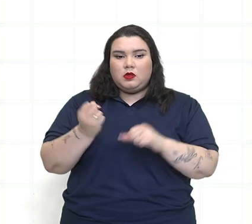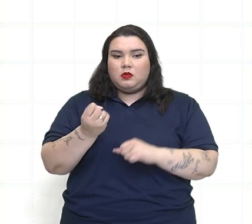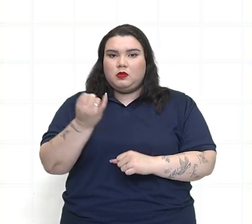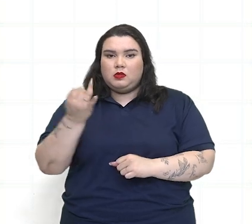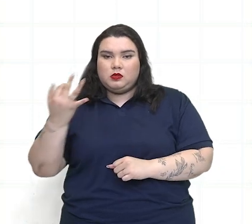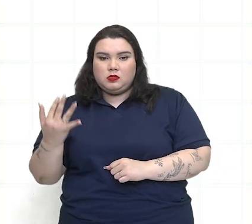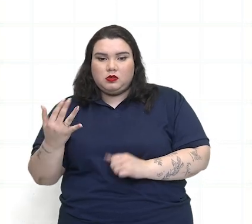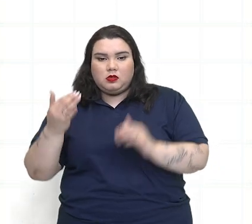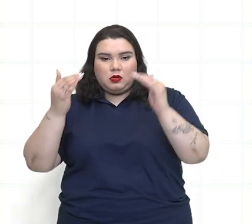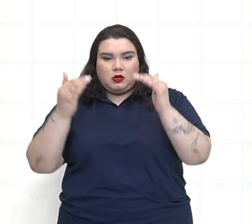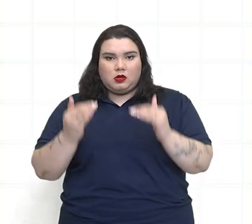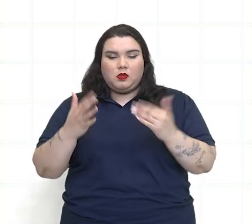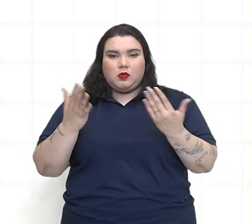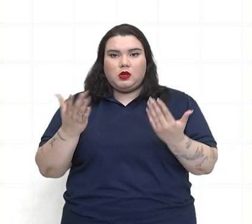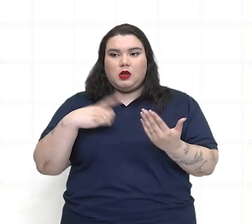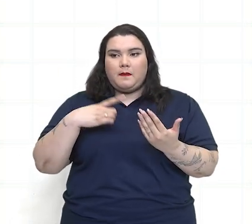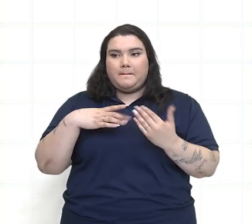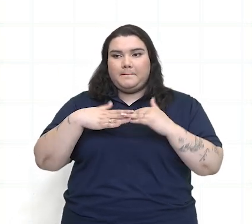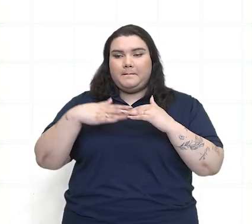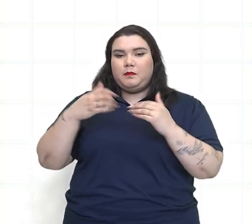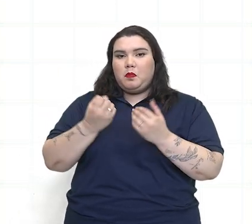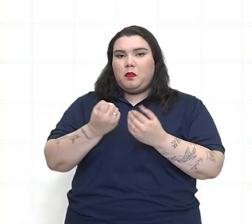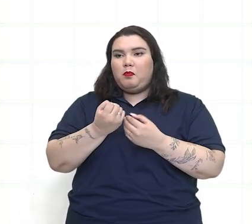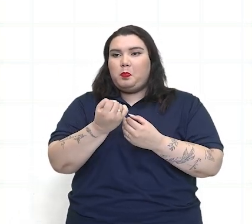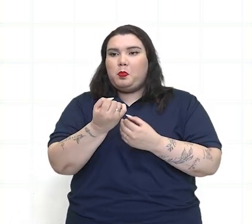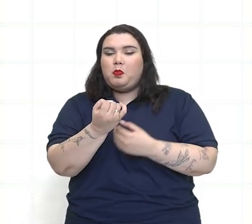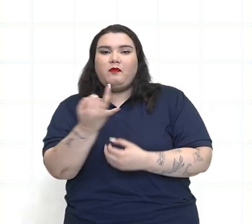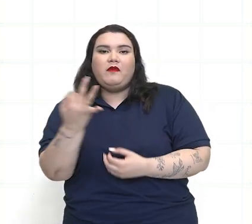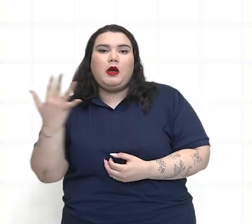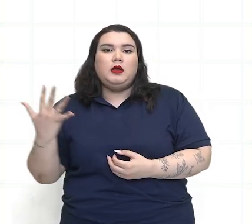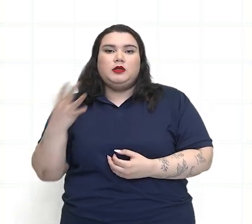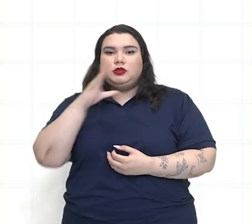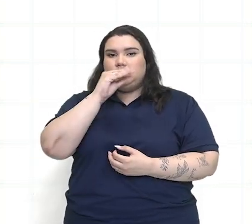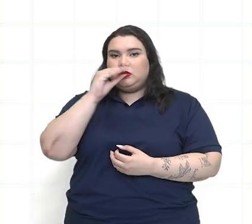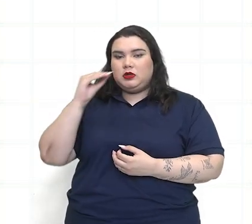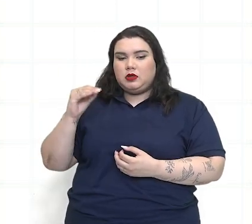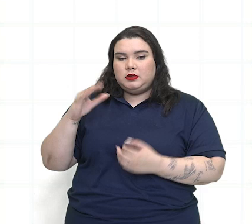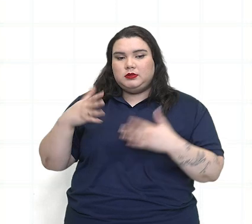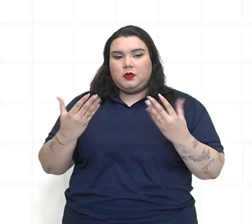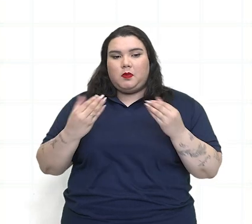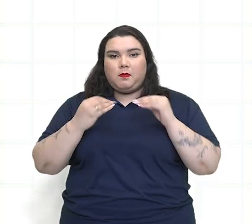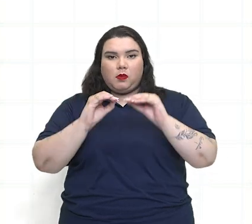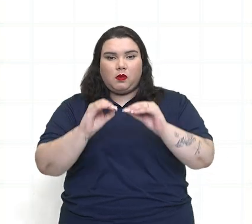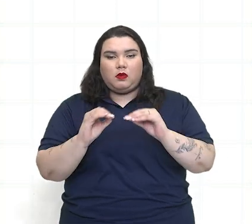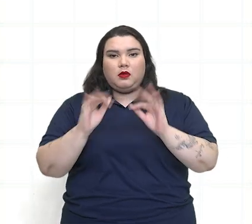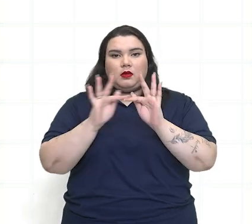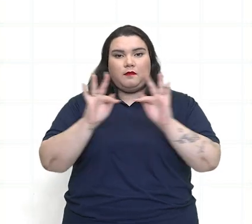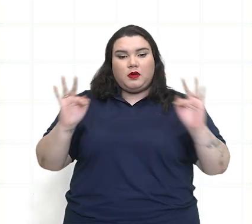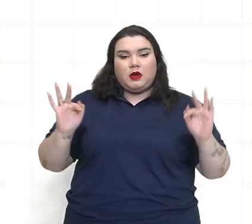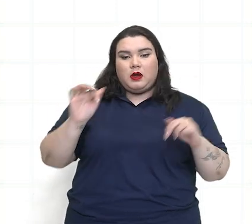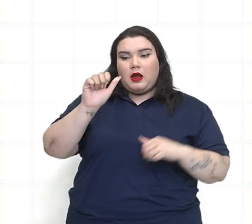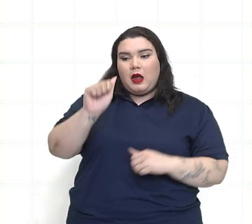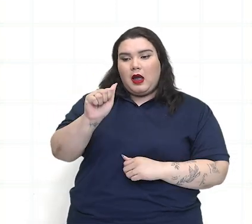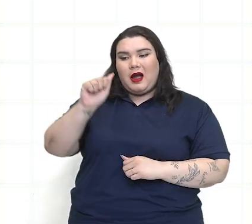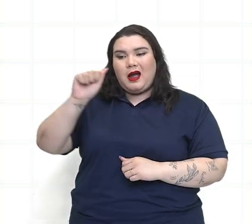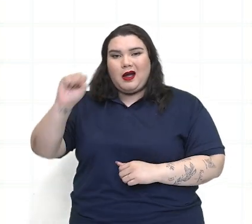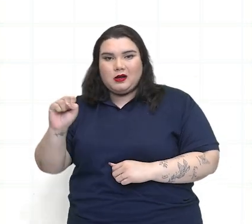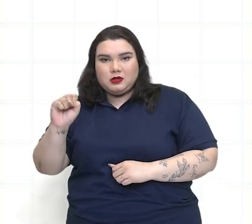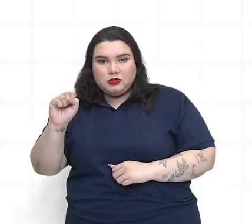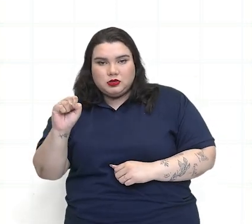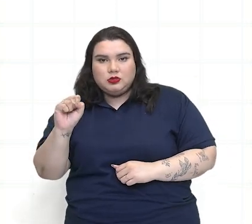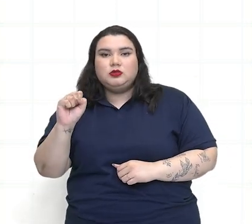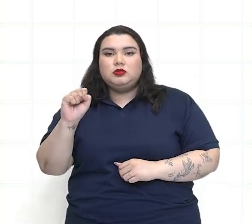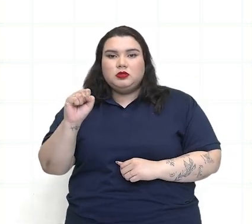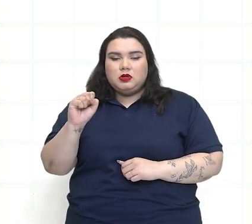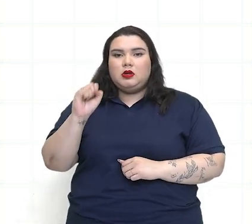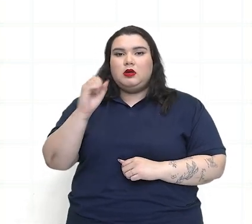número, eu tenho mais de uma criança, eu tenho várias crianças, então eu vou dizer as crianças. Observe então